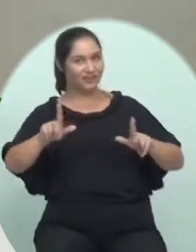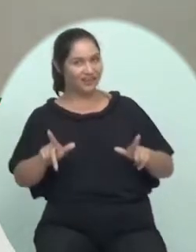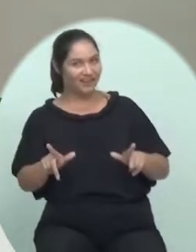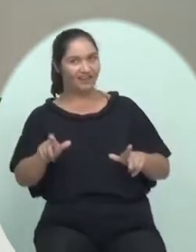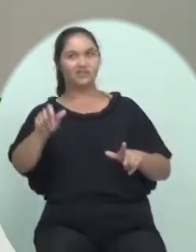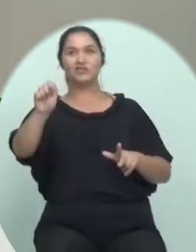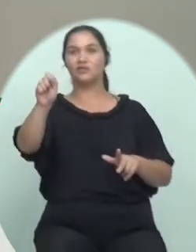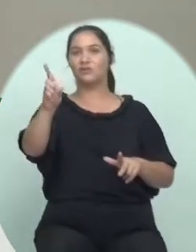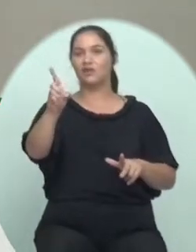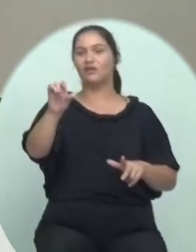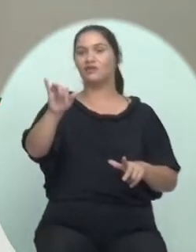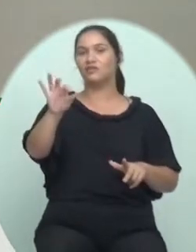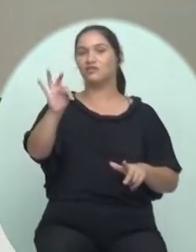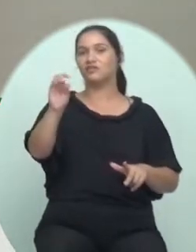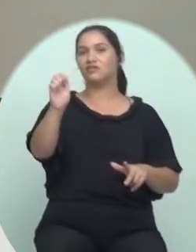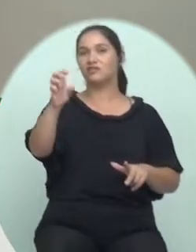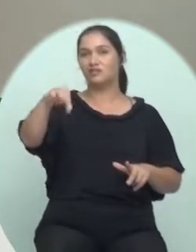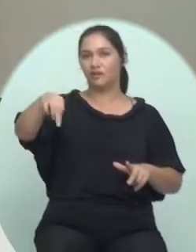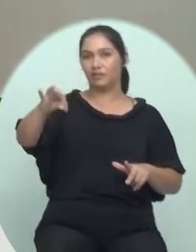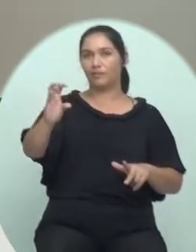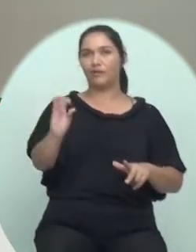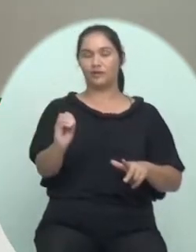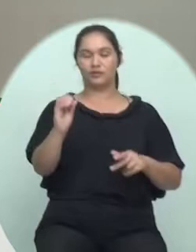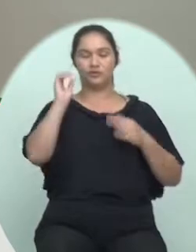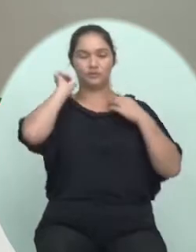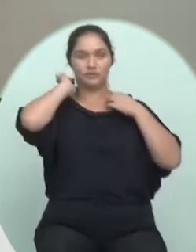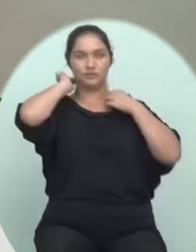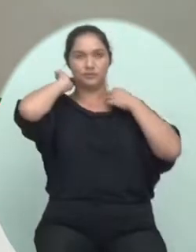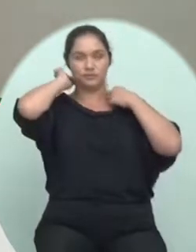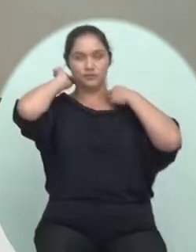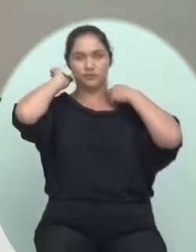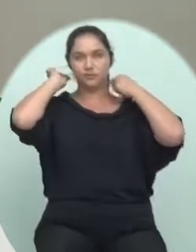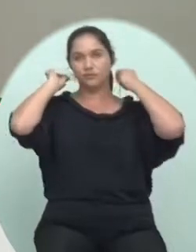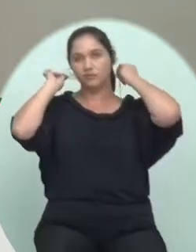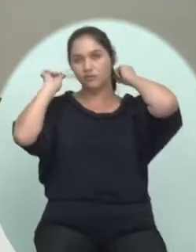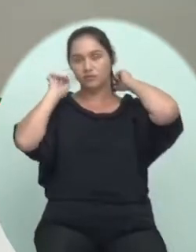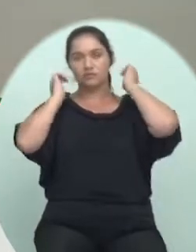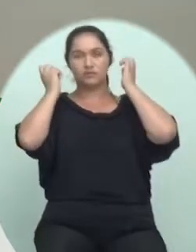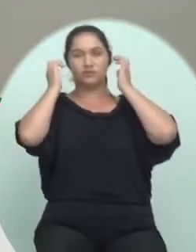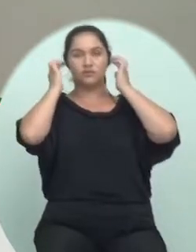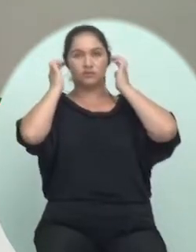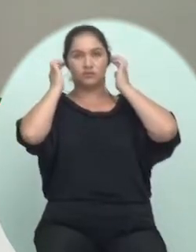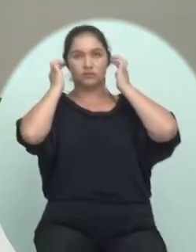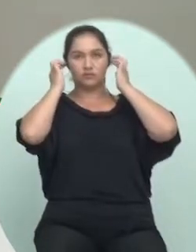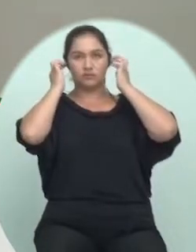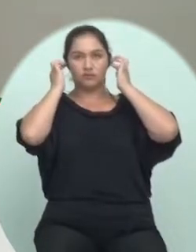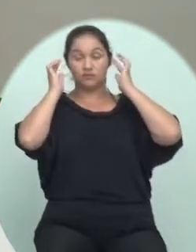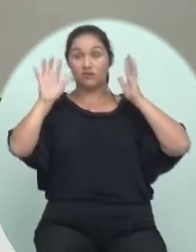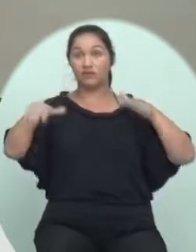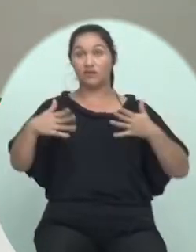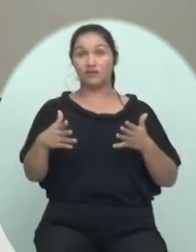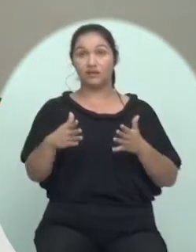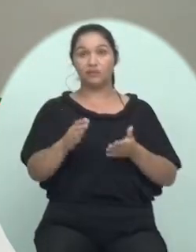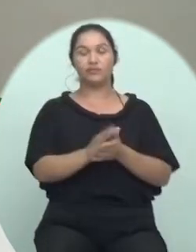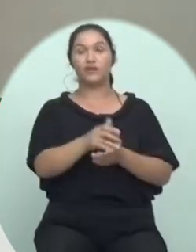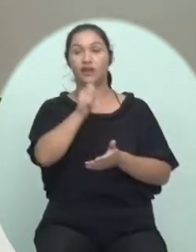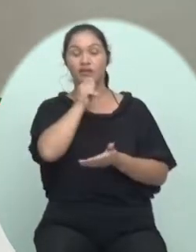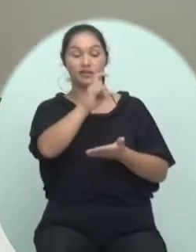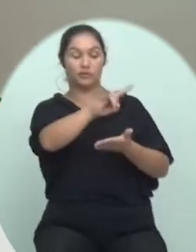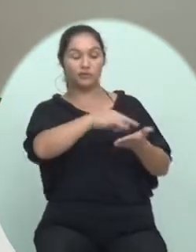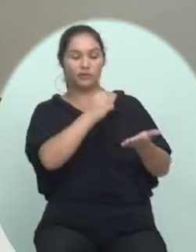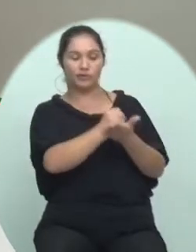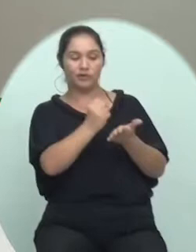tem a obrigação de torná-lo público. Então, os apostilamentos, ele pode ser feito a observação no verso. E